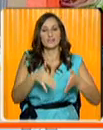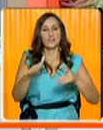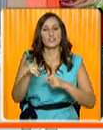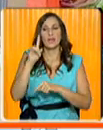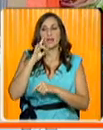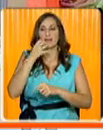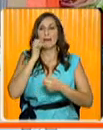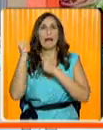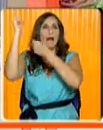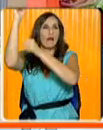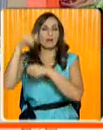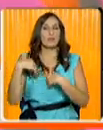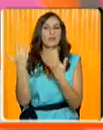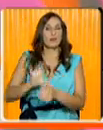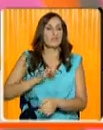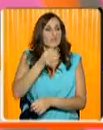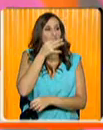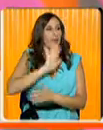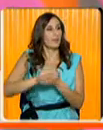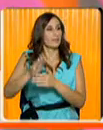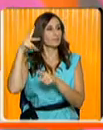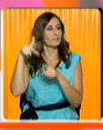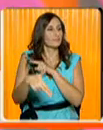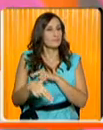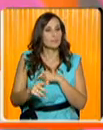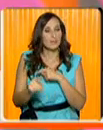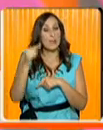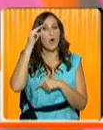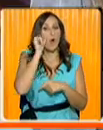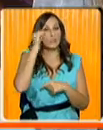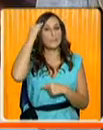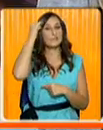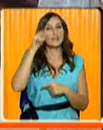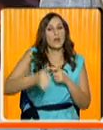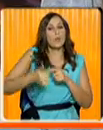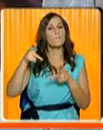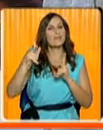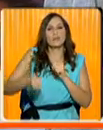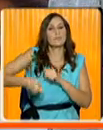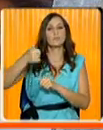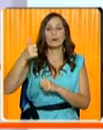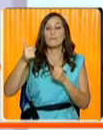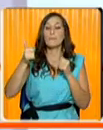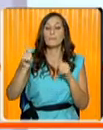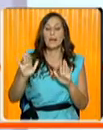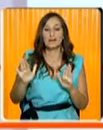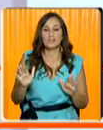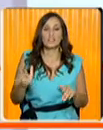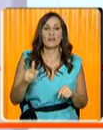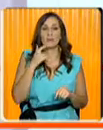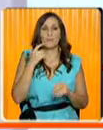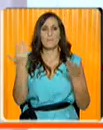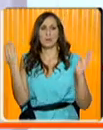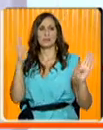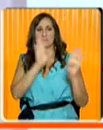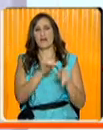ah, ela está histérica, não vou dar confiança, nem falo. Uh-huh. É? Sim. E pensam que isso é o melhor método. Não. Só que ele: ah, vou bater